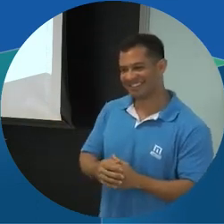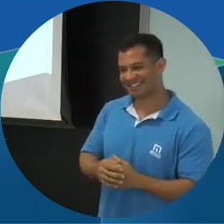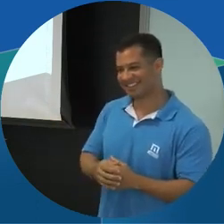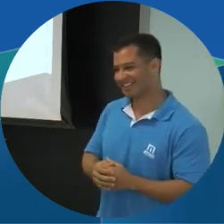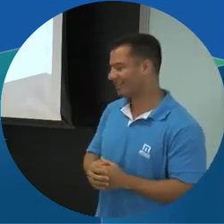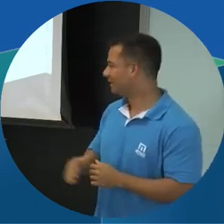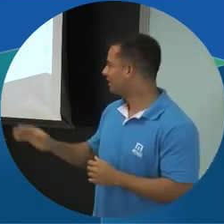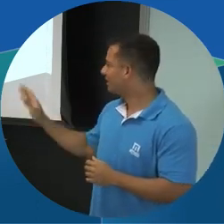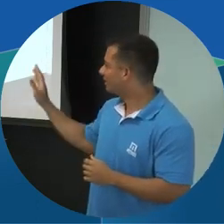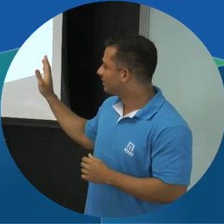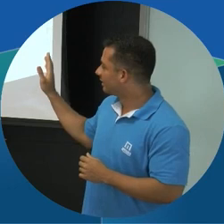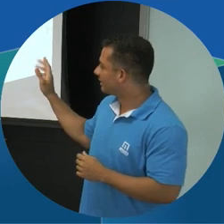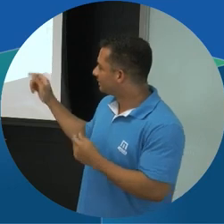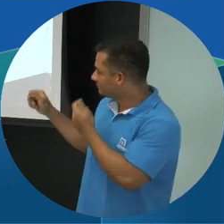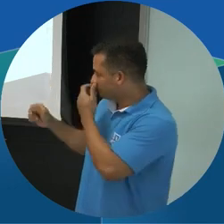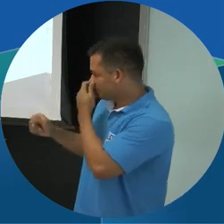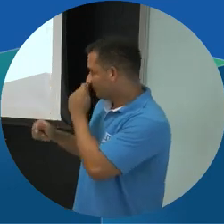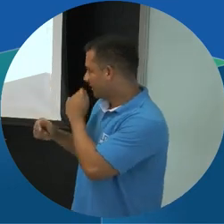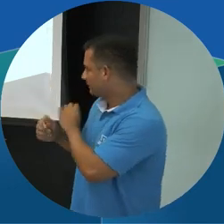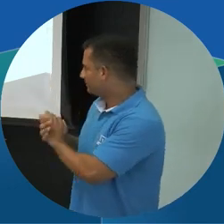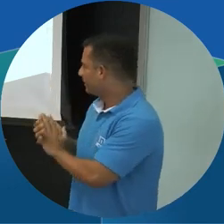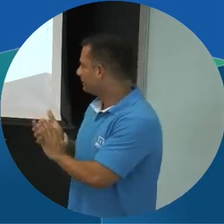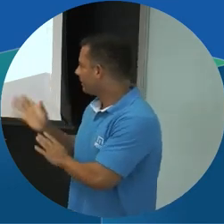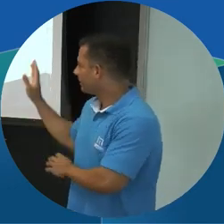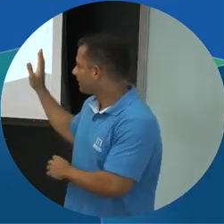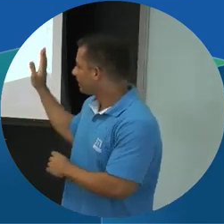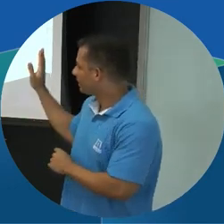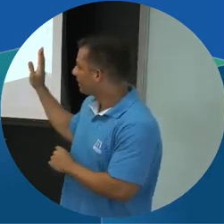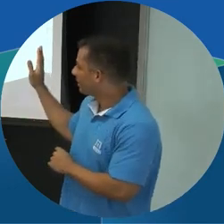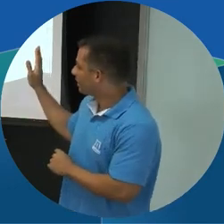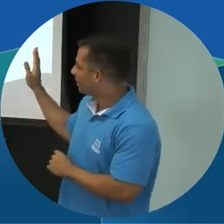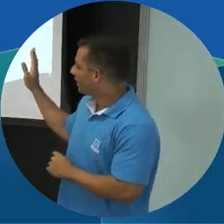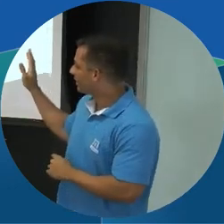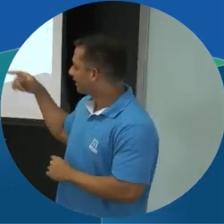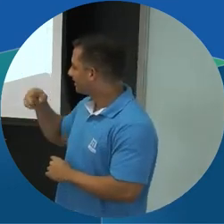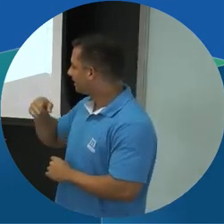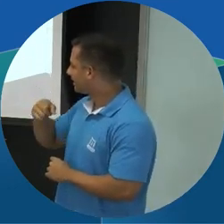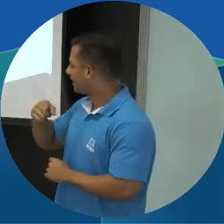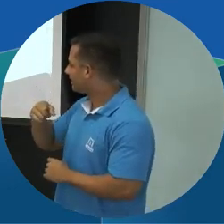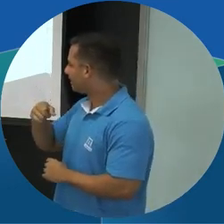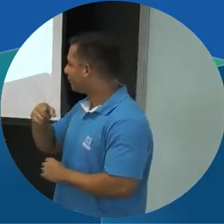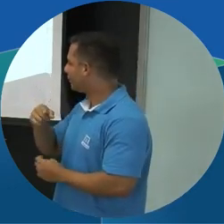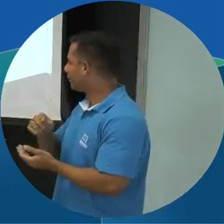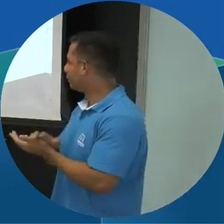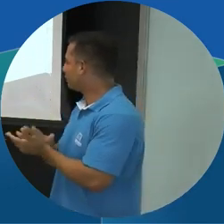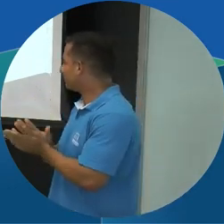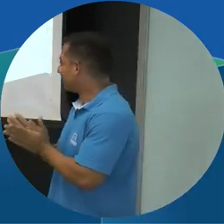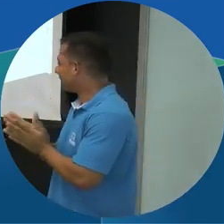aqui a gente vai passar para vocês como é que funciona o processo. Muita gente pergunta, né, como é...